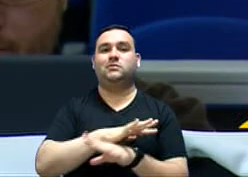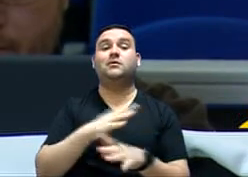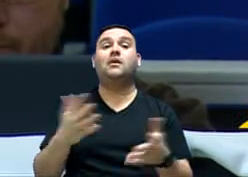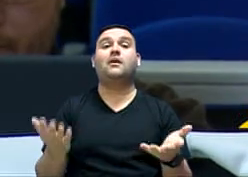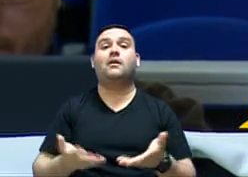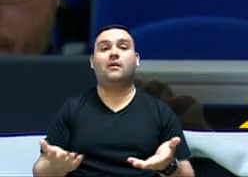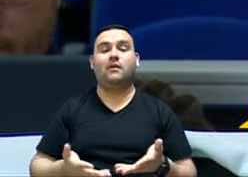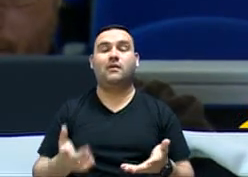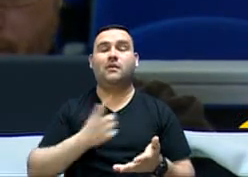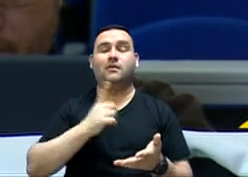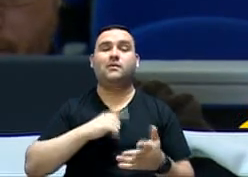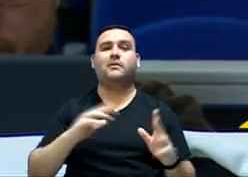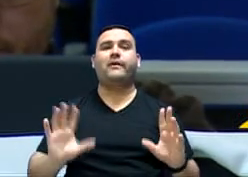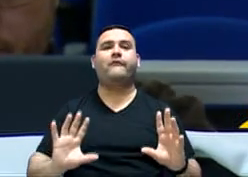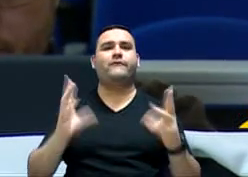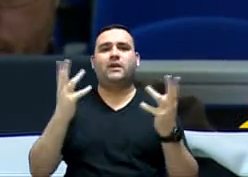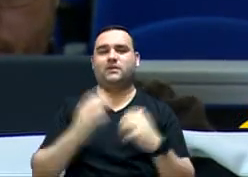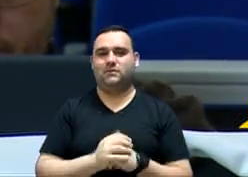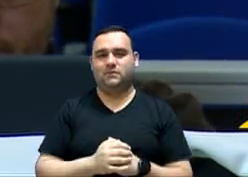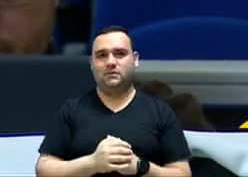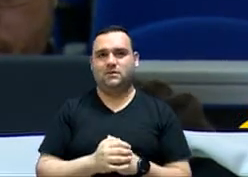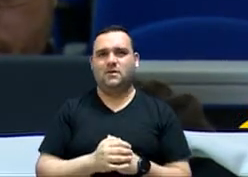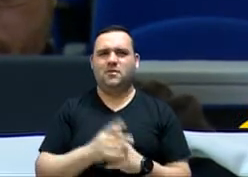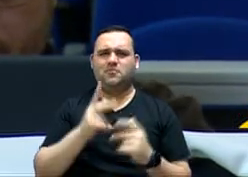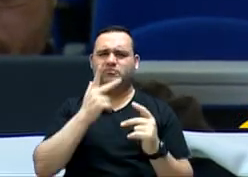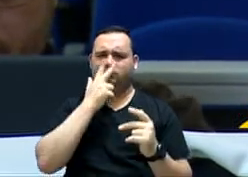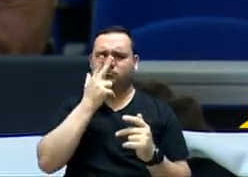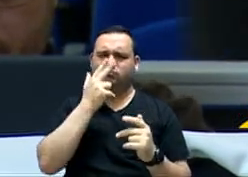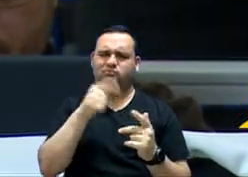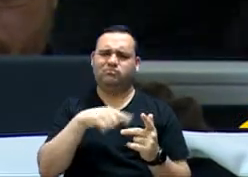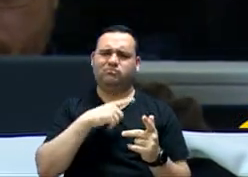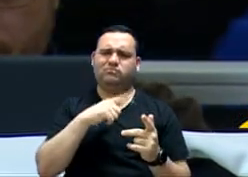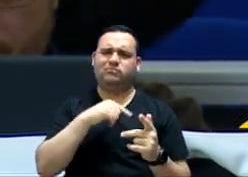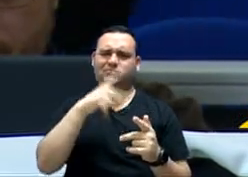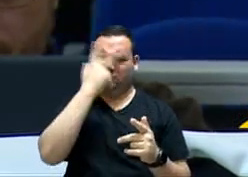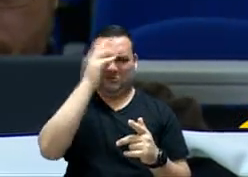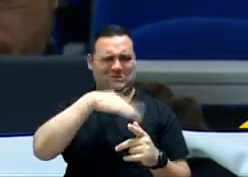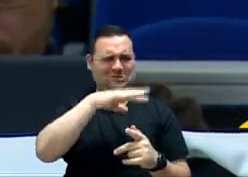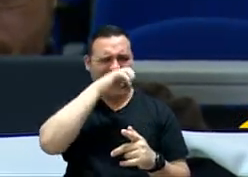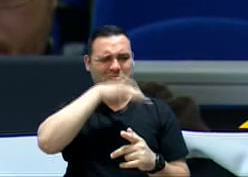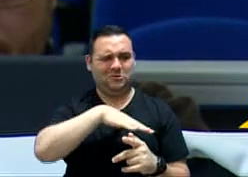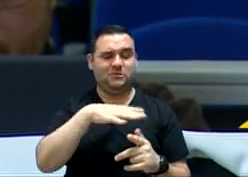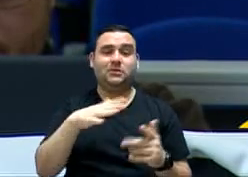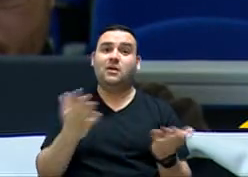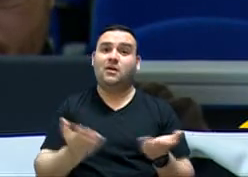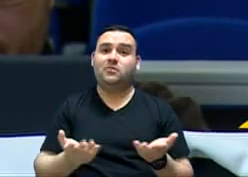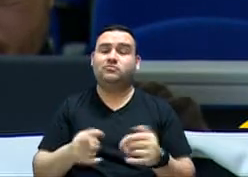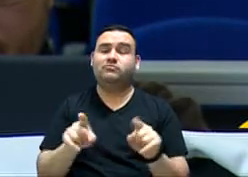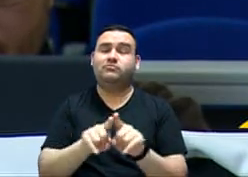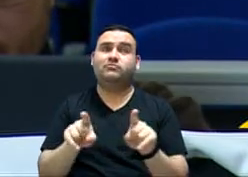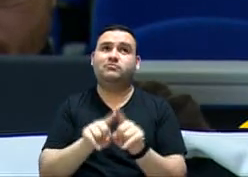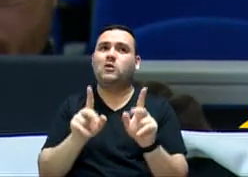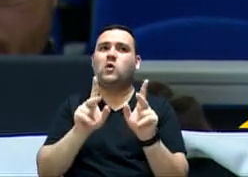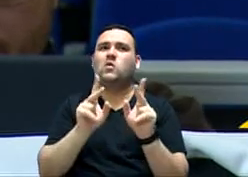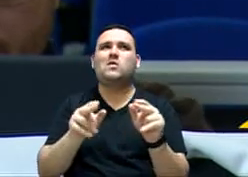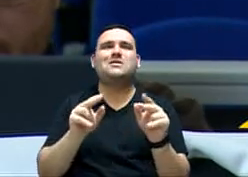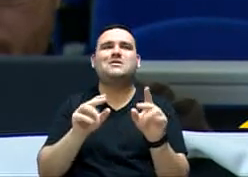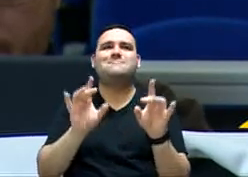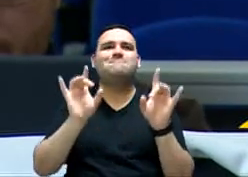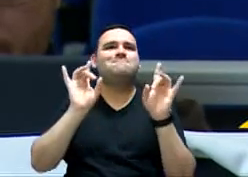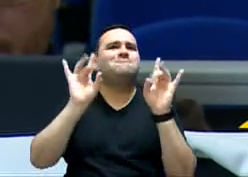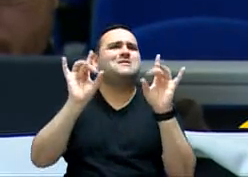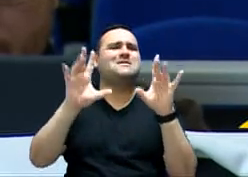e agora vem com uma cerimônia. Eu vejo isso como um desrespeito à população, né? E aí colocando como se fosse